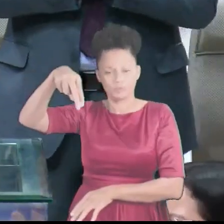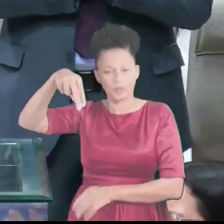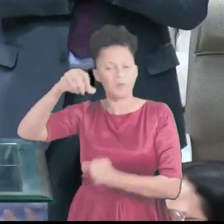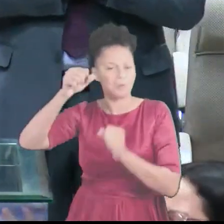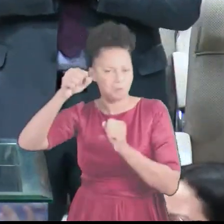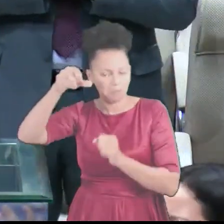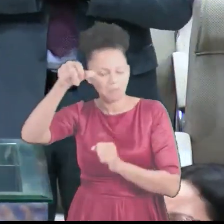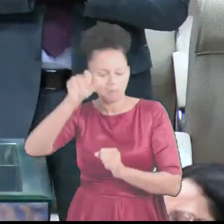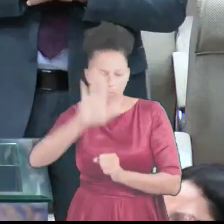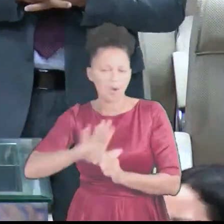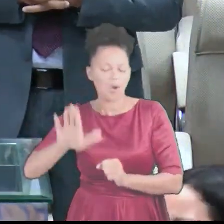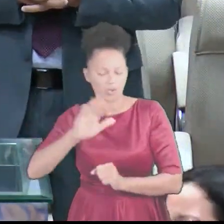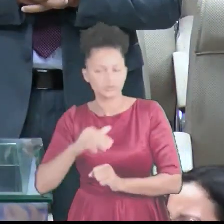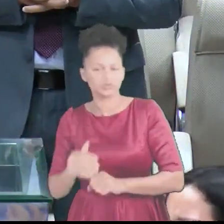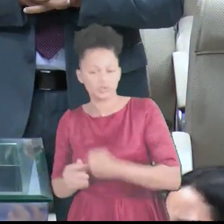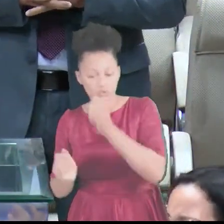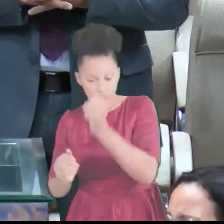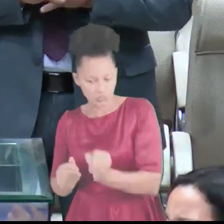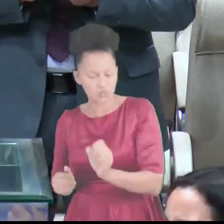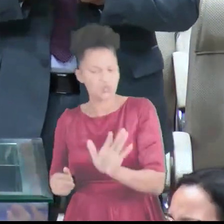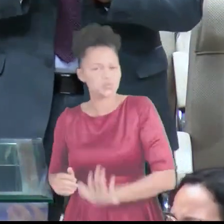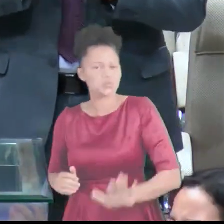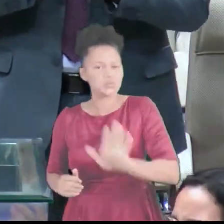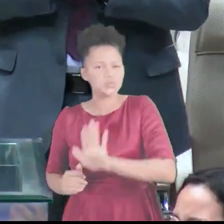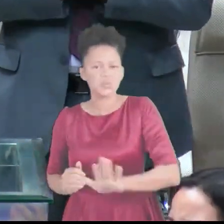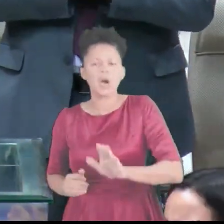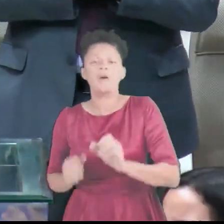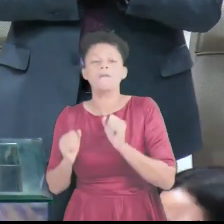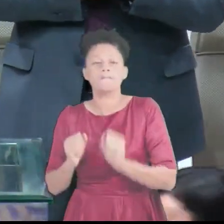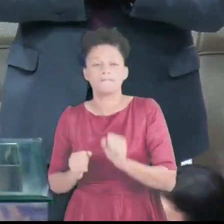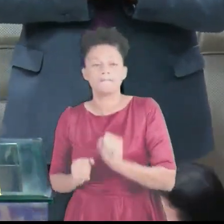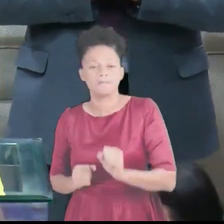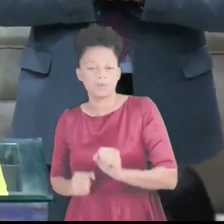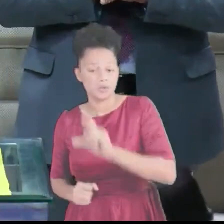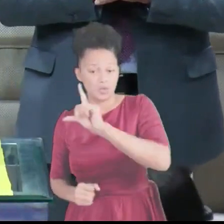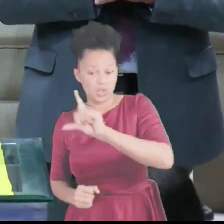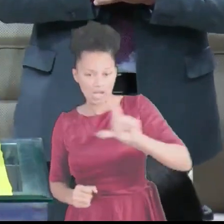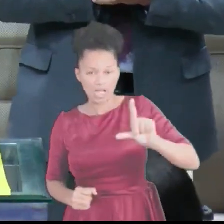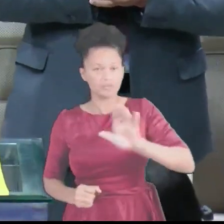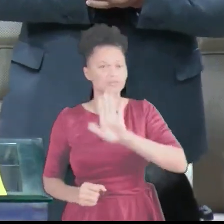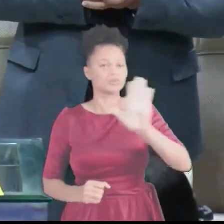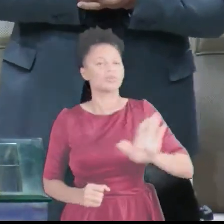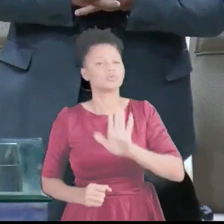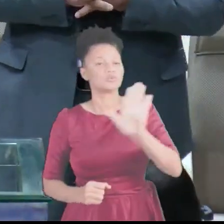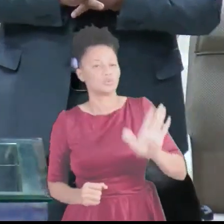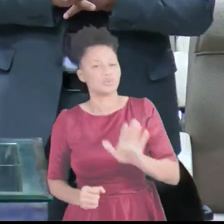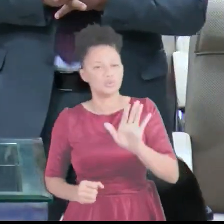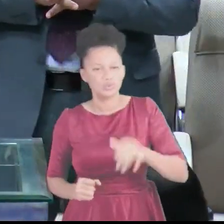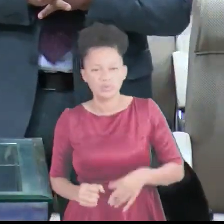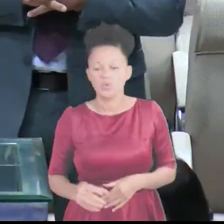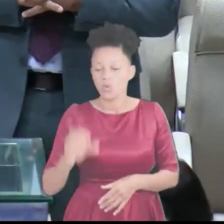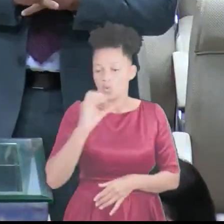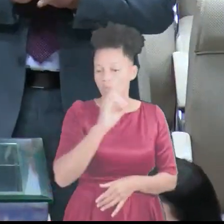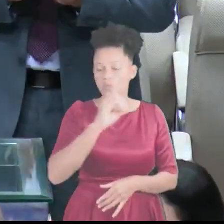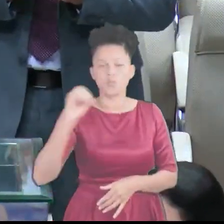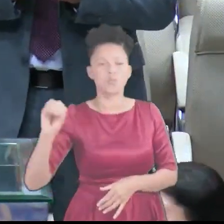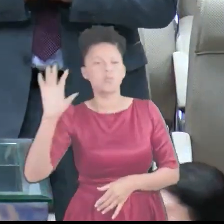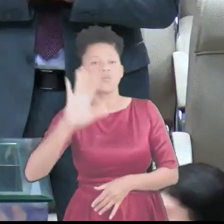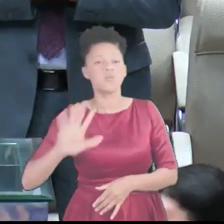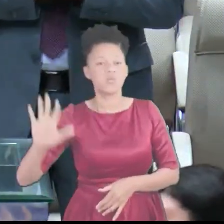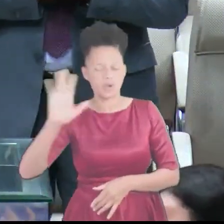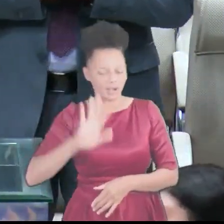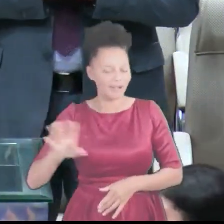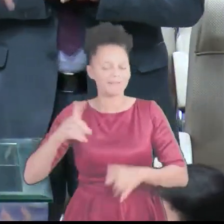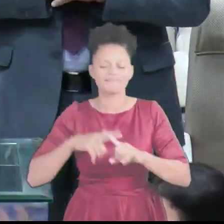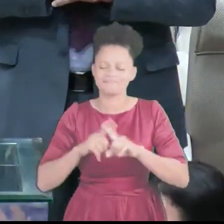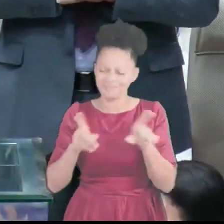ele pode estar no sul, ele pode estar no leste, ele pode estar no oeste, mas